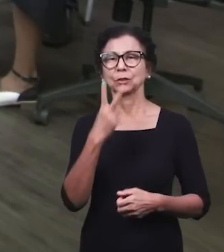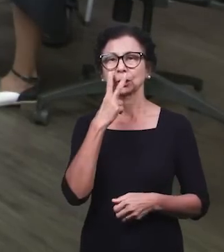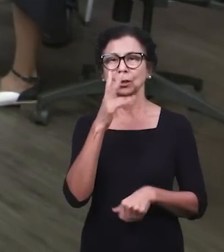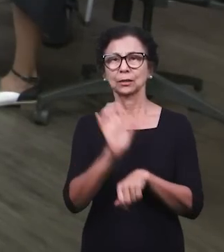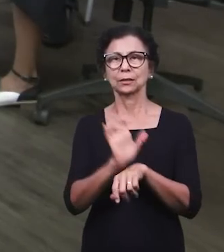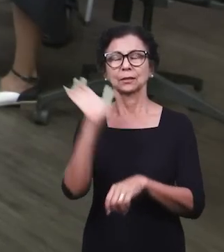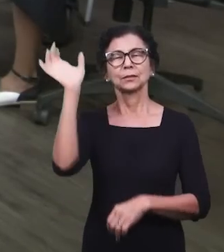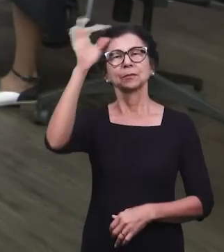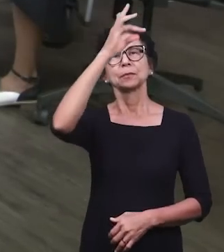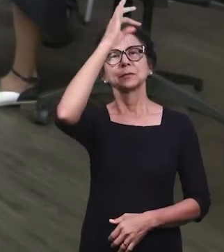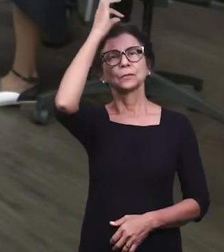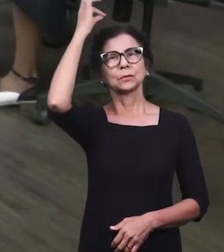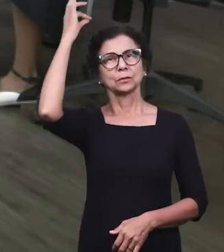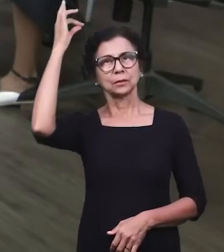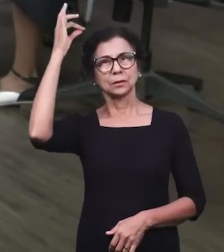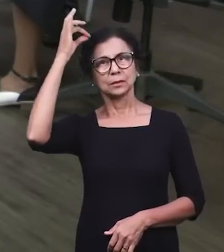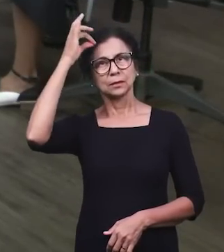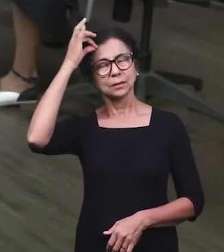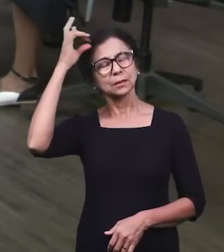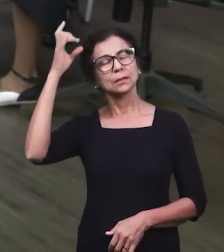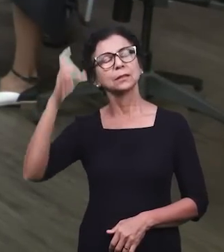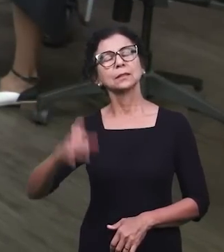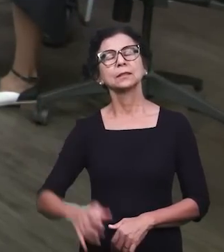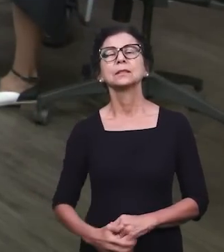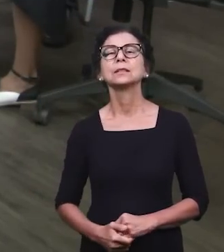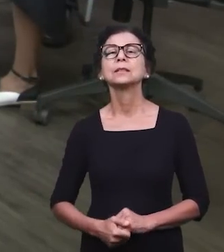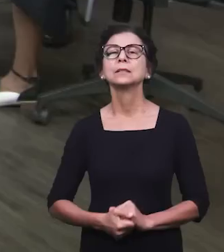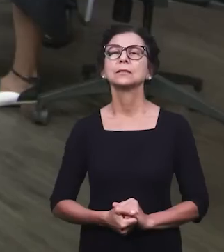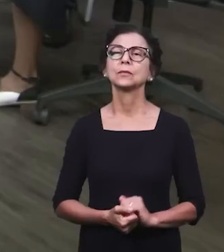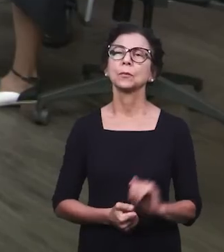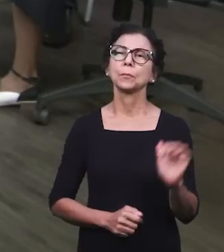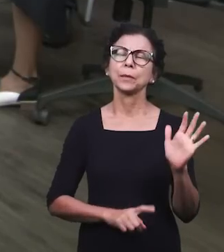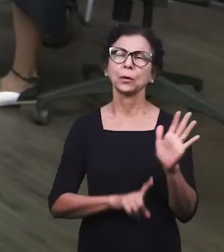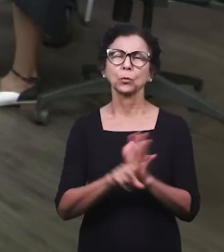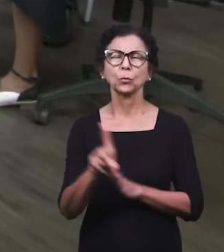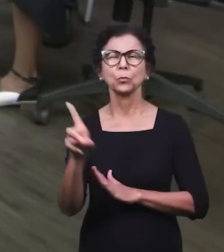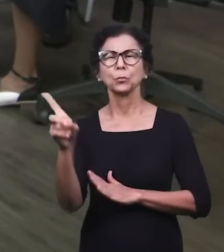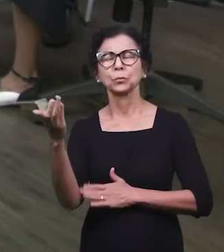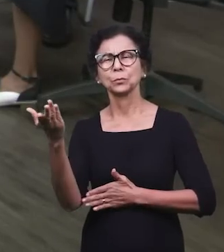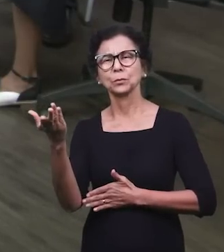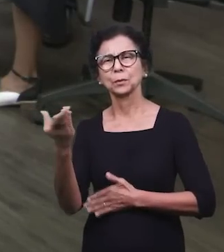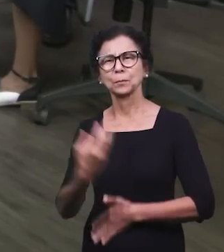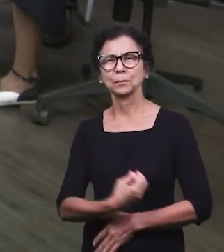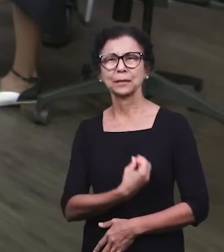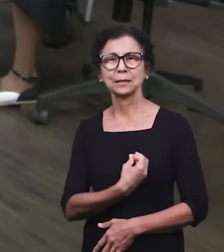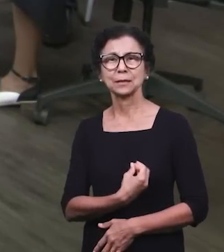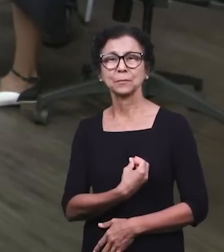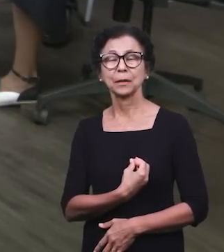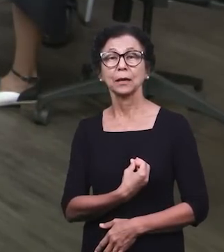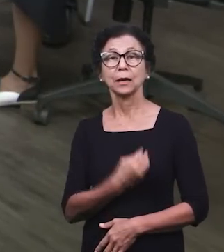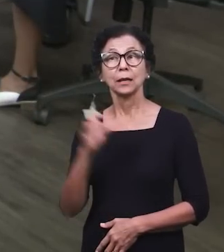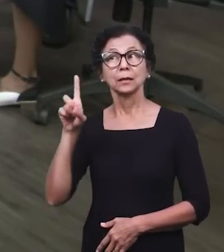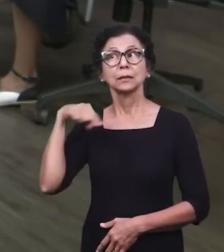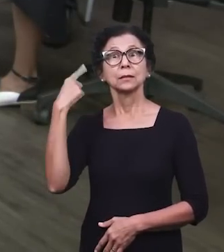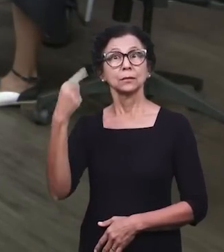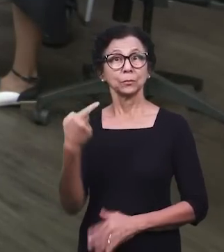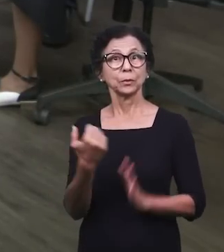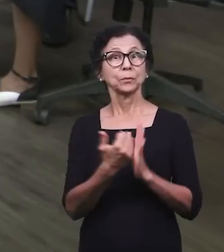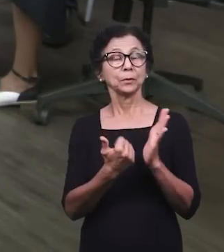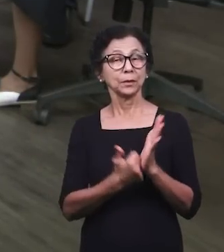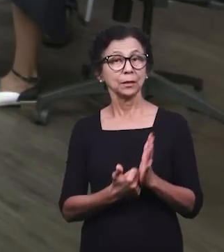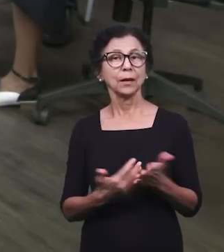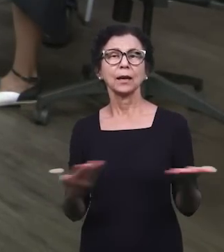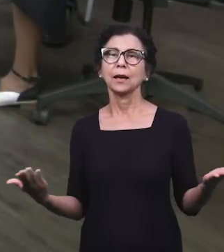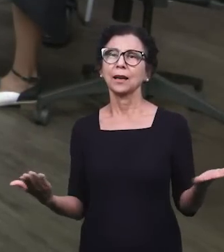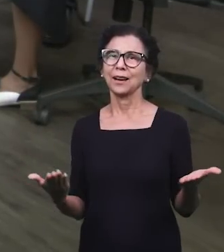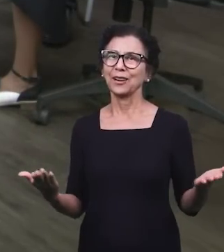saber de onde eles são e que vão fazer as perguntas, vão participar dessa edição e da próxima edição, é isso mesmo. O programa de